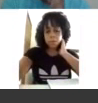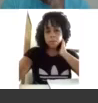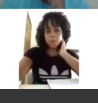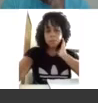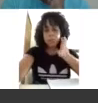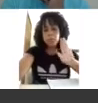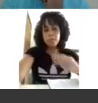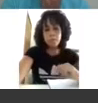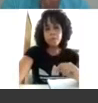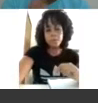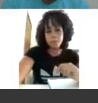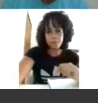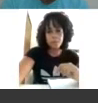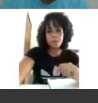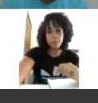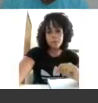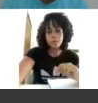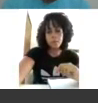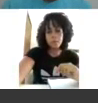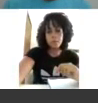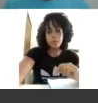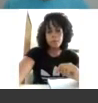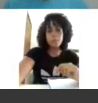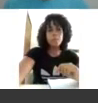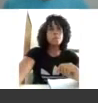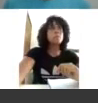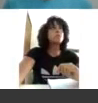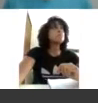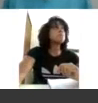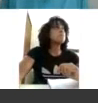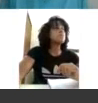de 28 a 35, 40 estudantes.